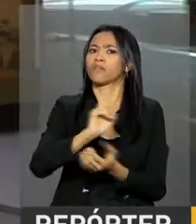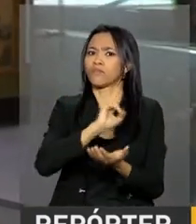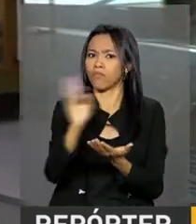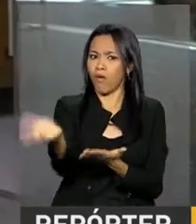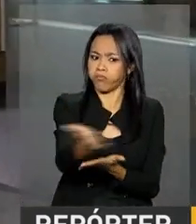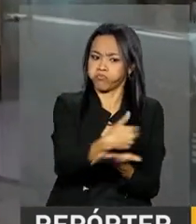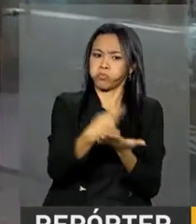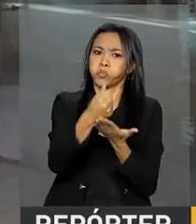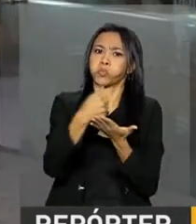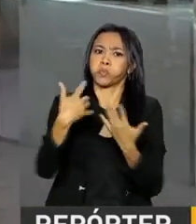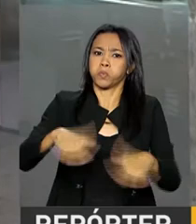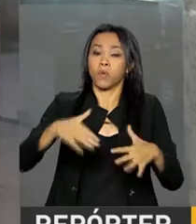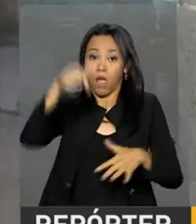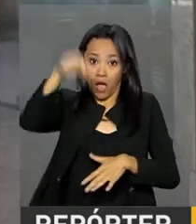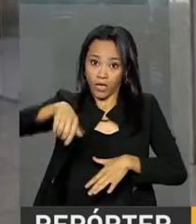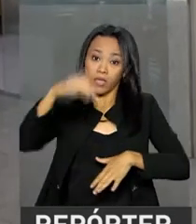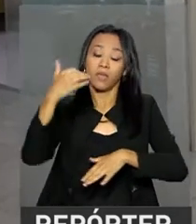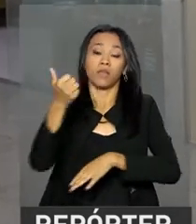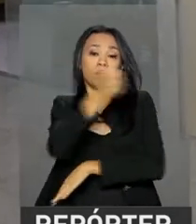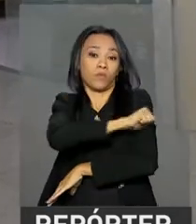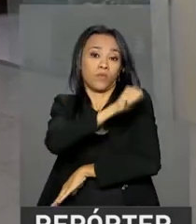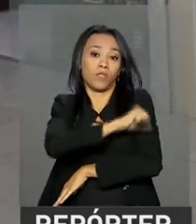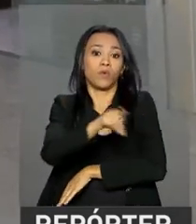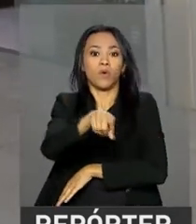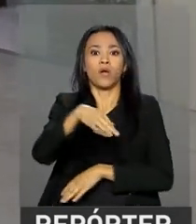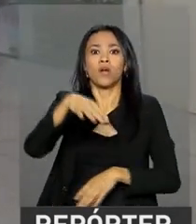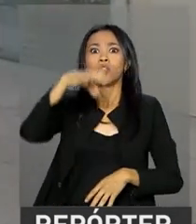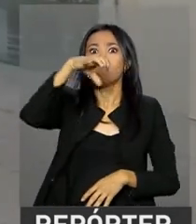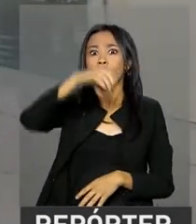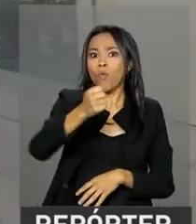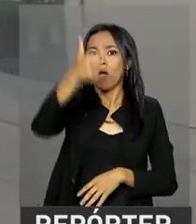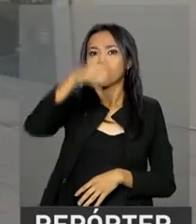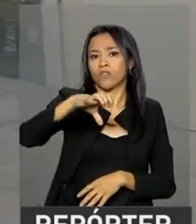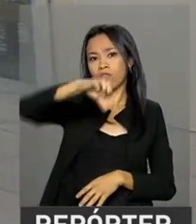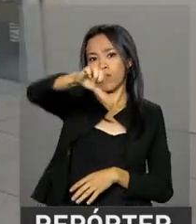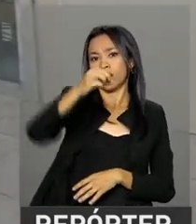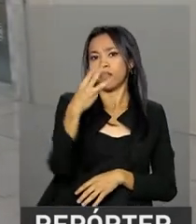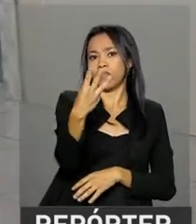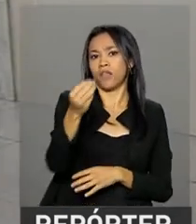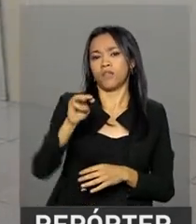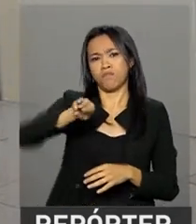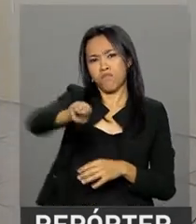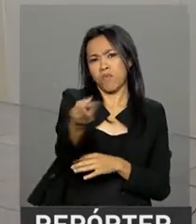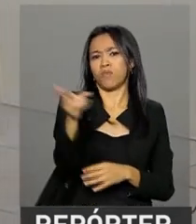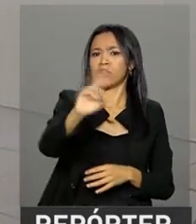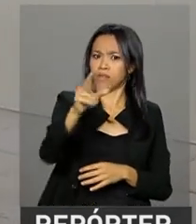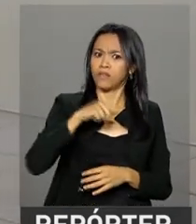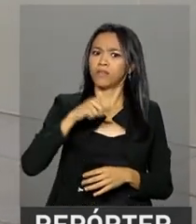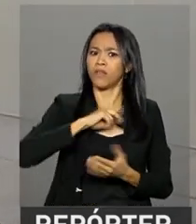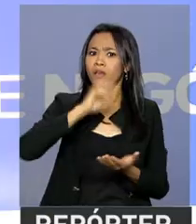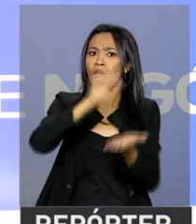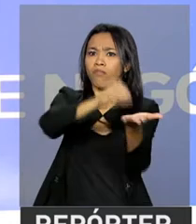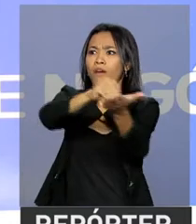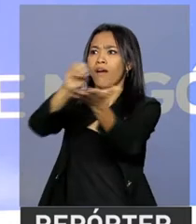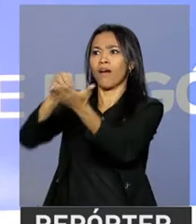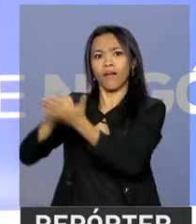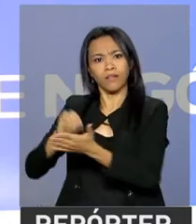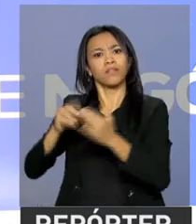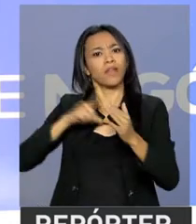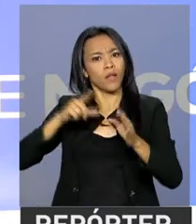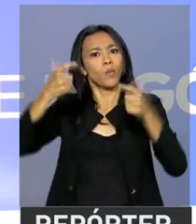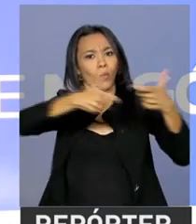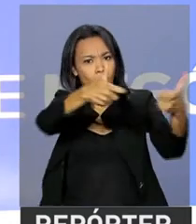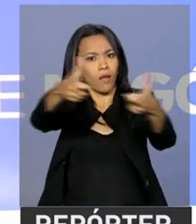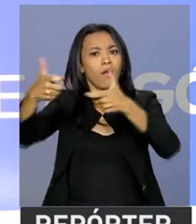santos dumont o faturamento foi de quase 93 milhões de reais e ainda tem muito fácil para ser aproveitado todos assumam